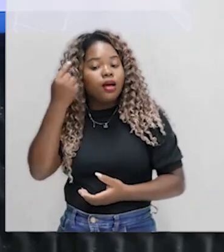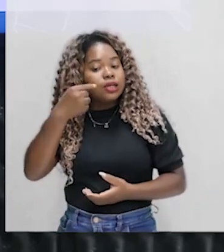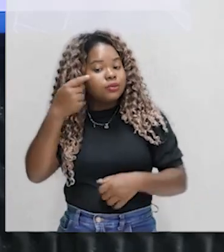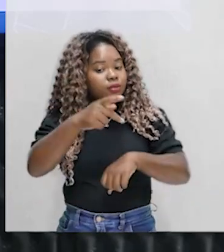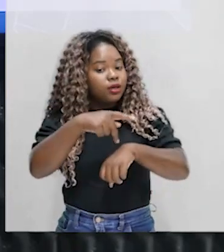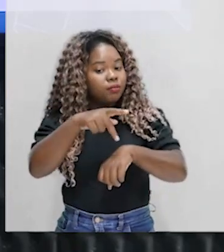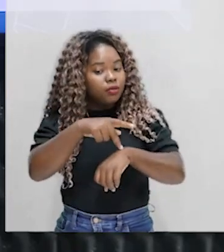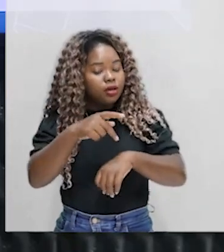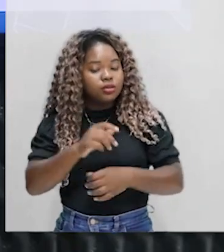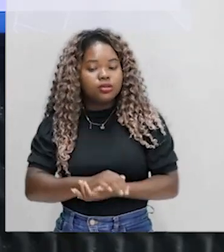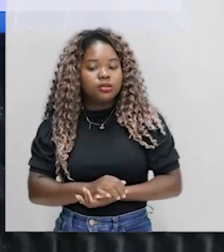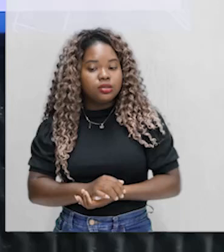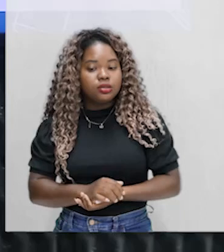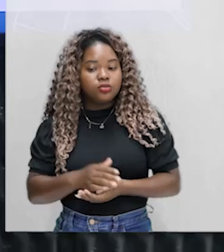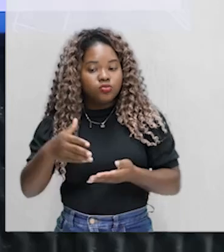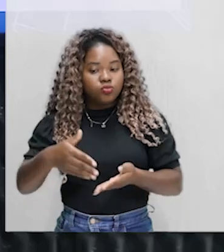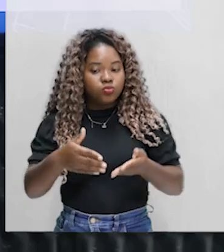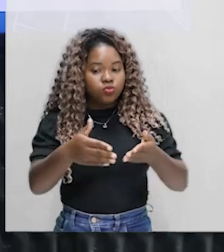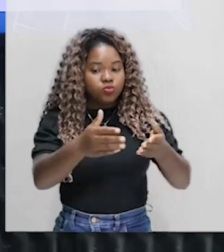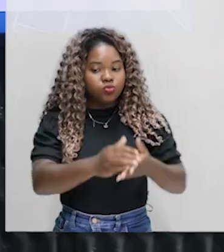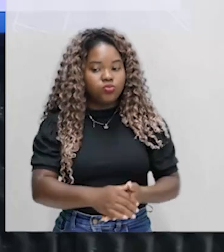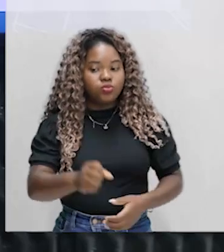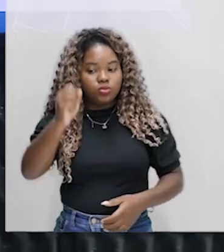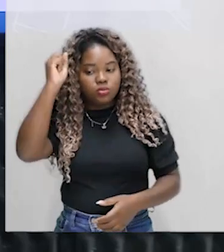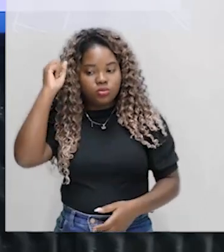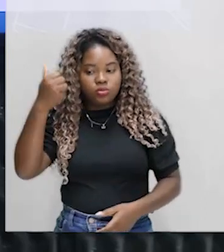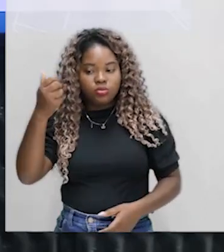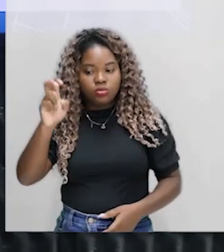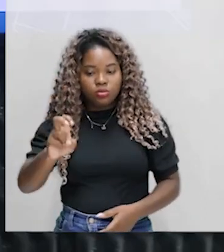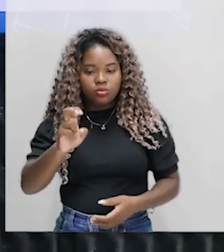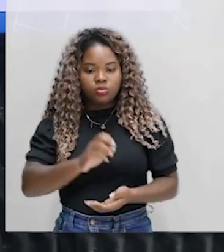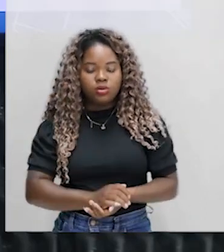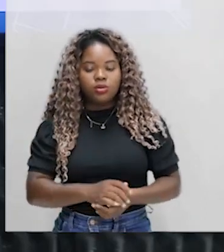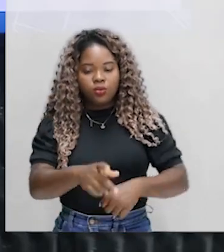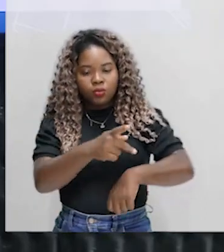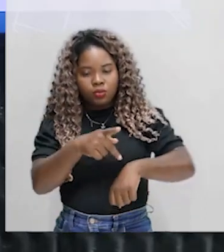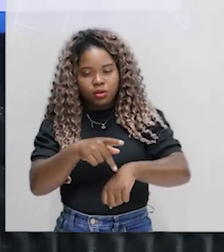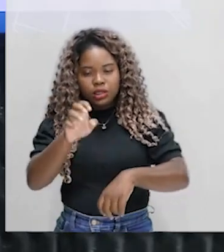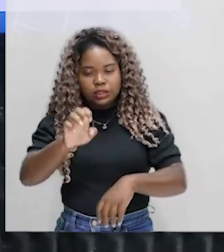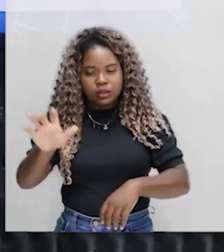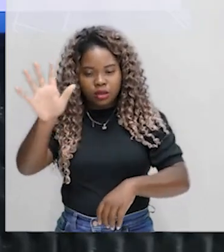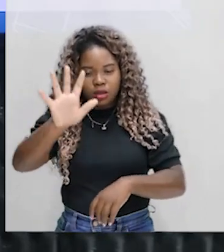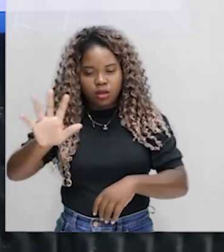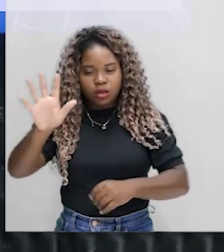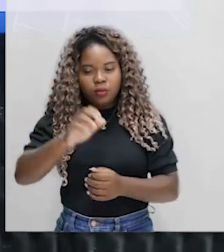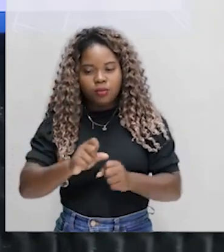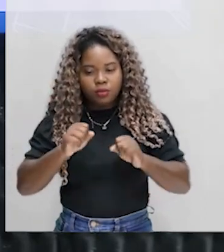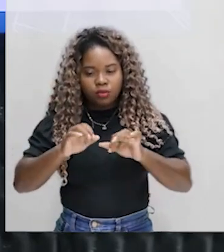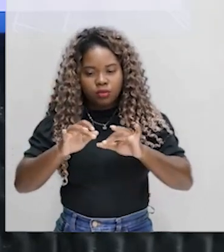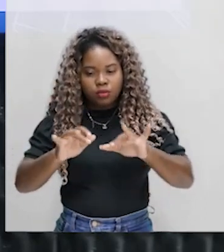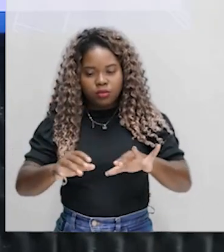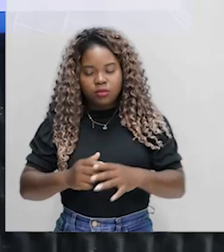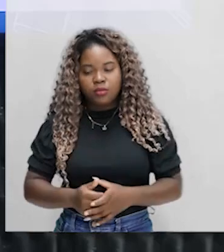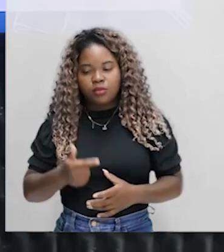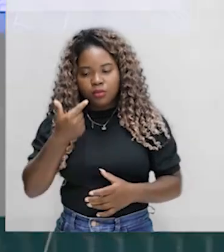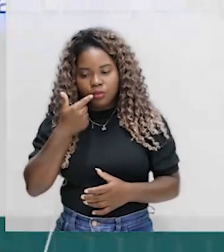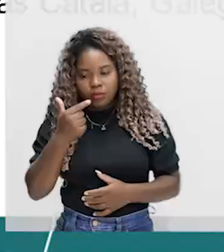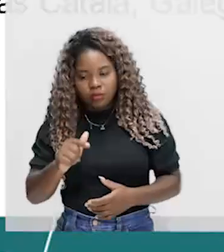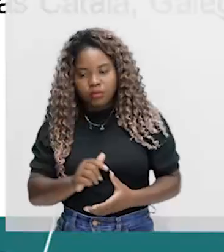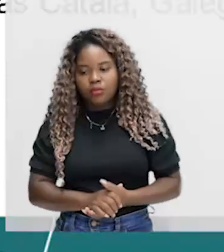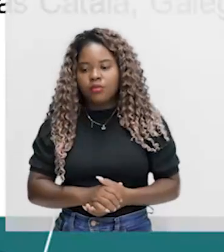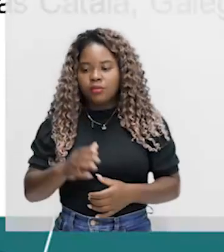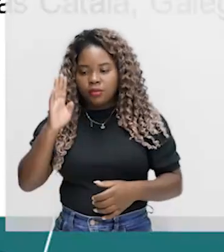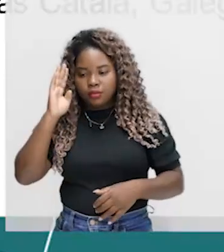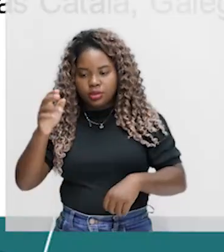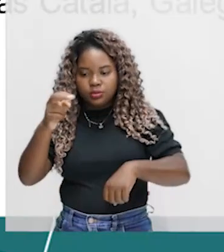Espanha, com as grandes navegações a partir do século XV, o país europeu espalhou o idioma principalmente nas